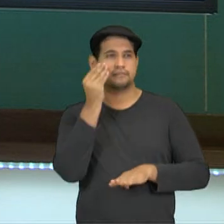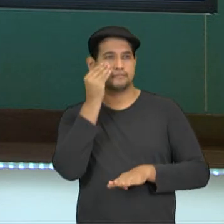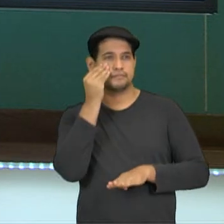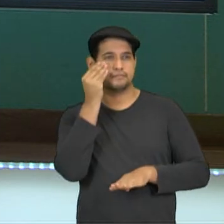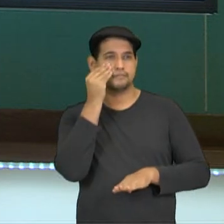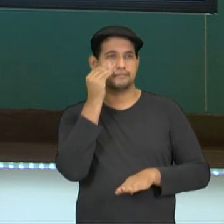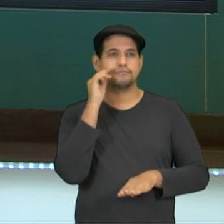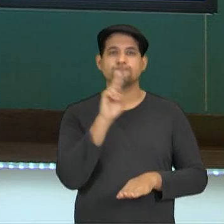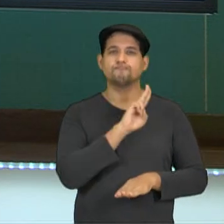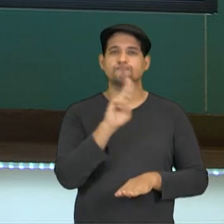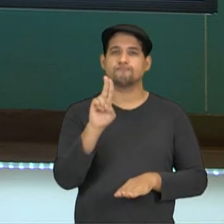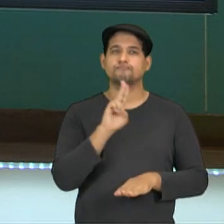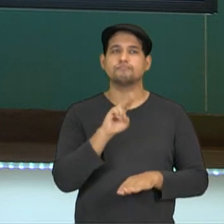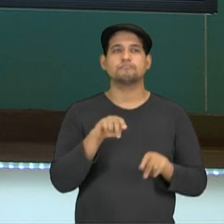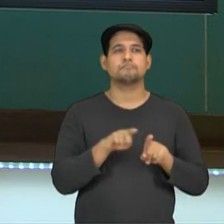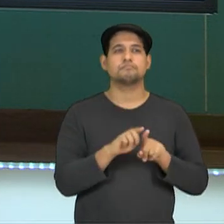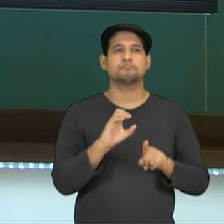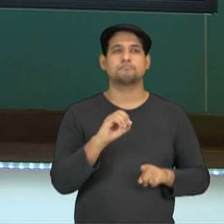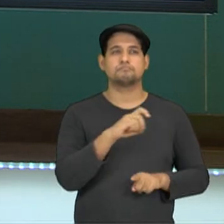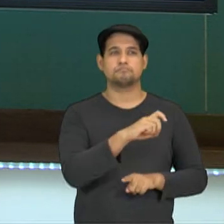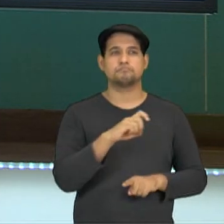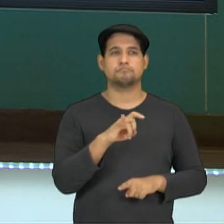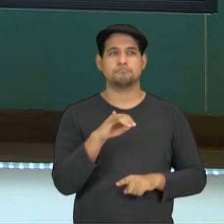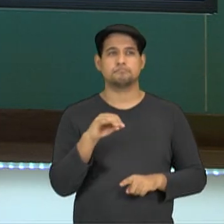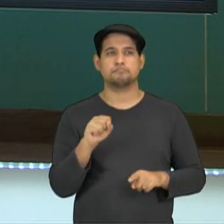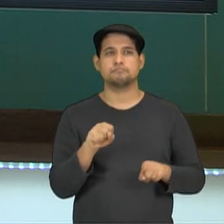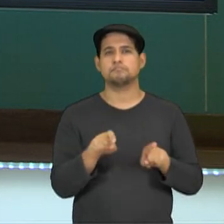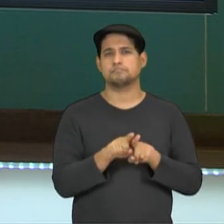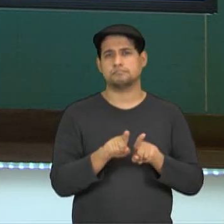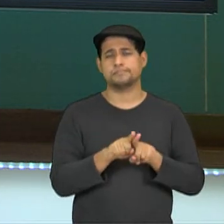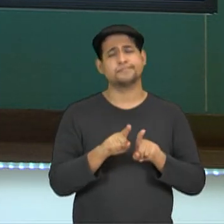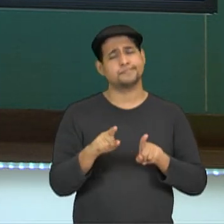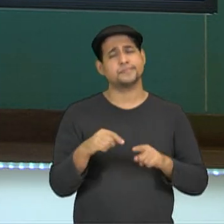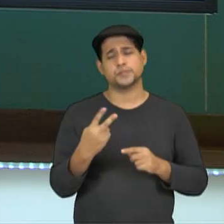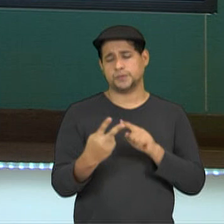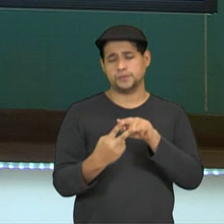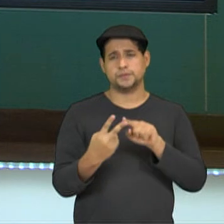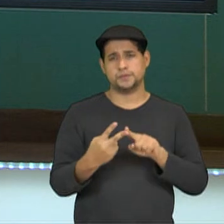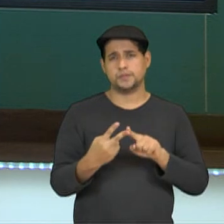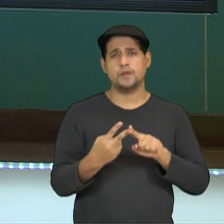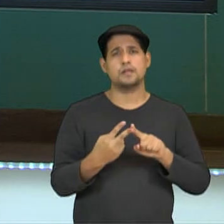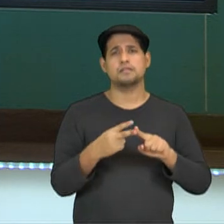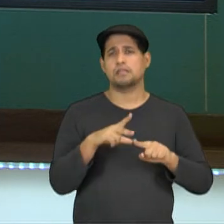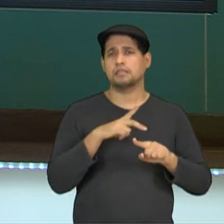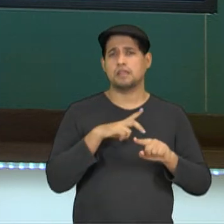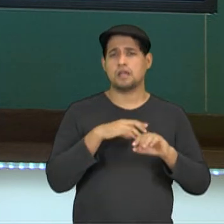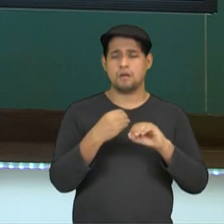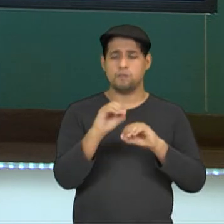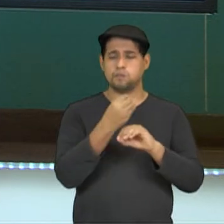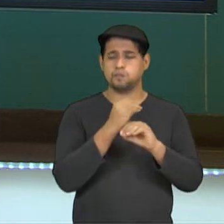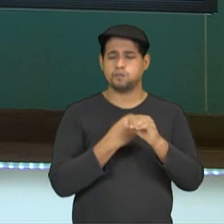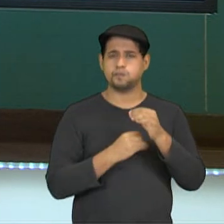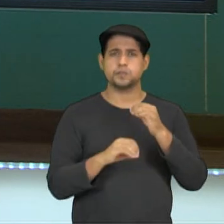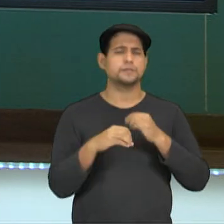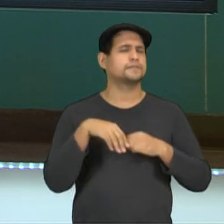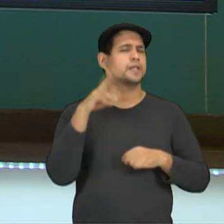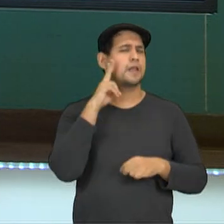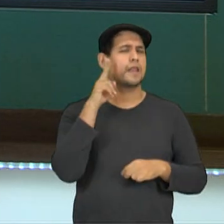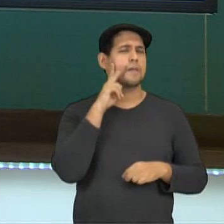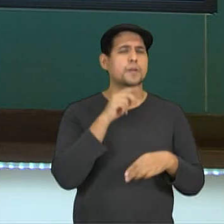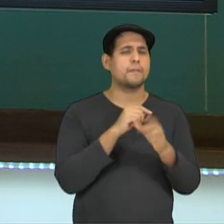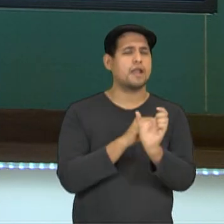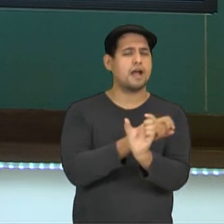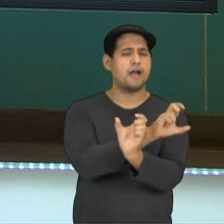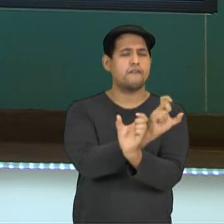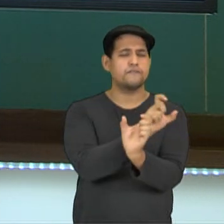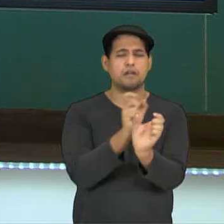dar o nome para esses óxidos, que os 2 são moleculares. Então, lembra da questão do prefixo, lembra de começar